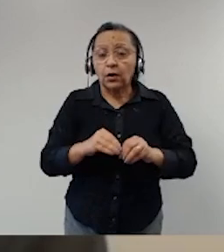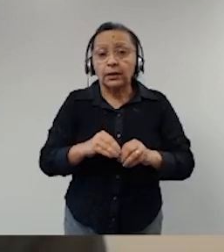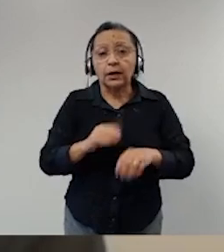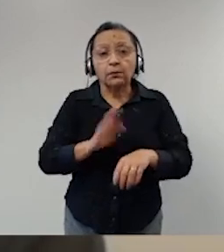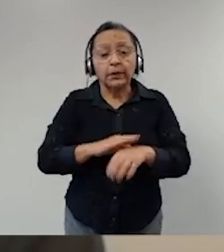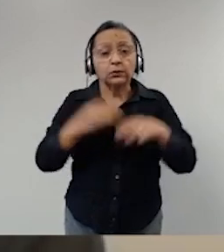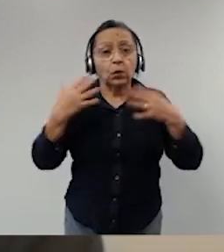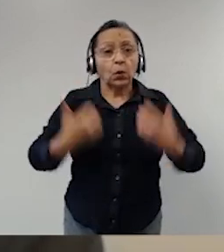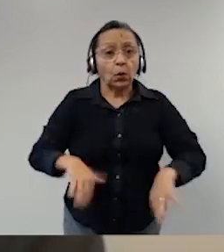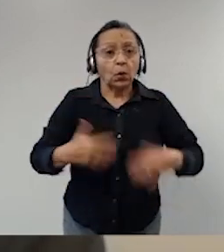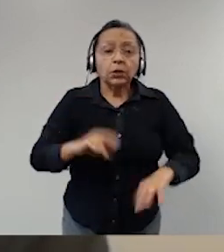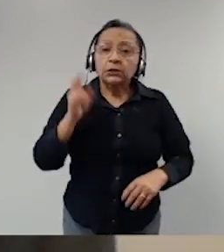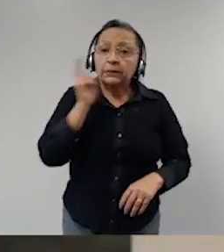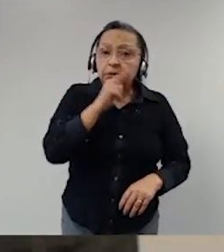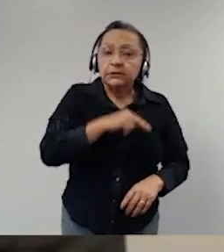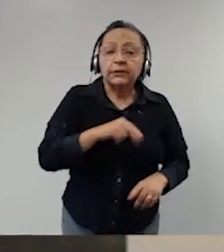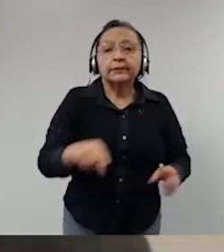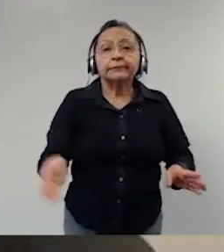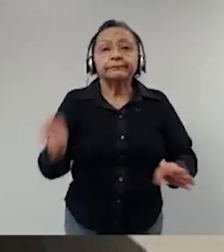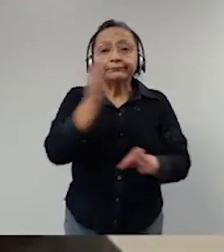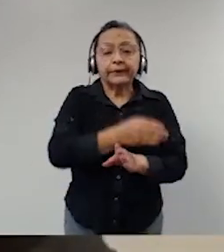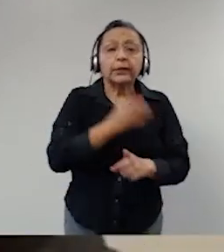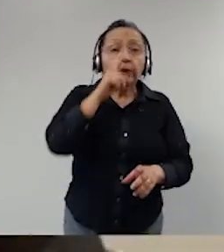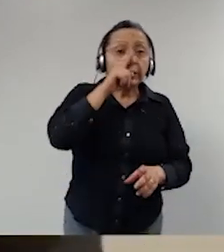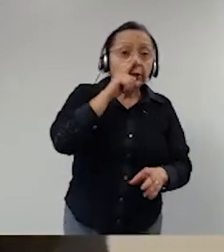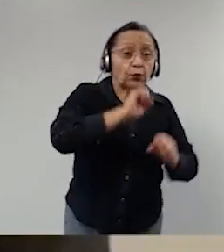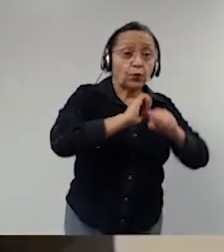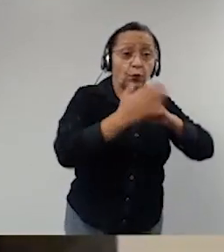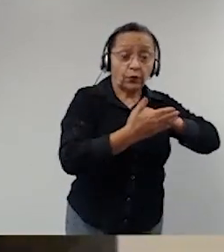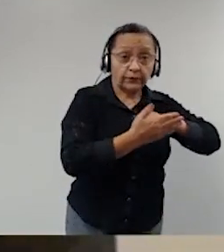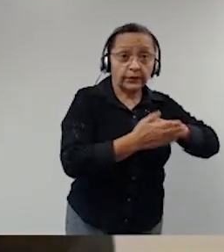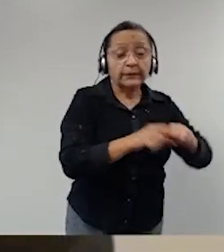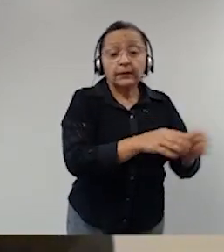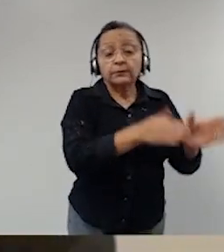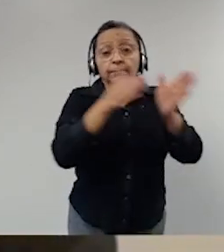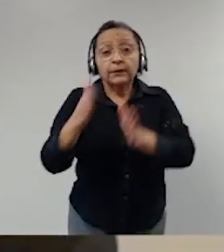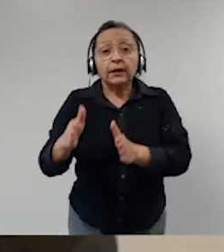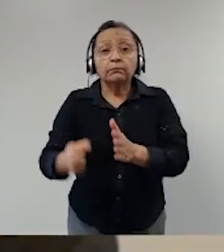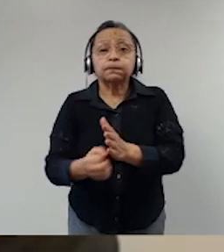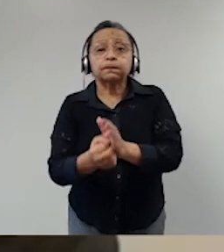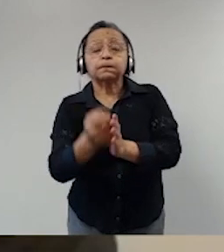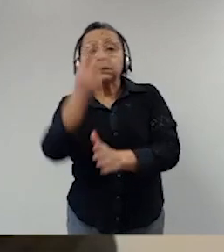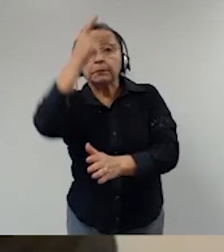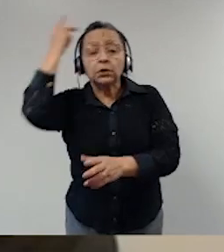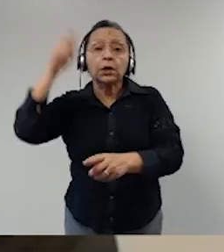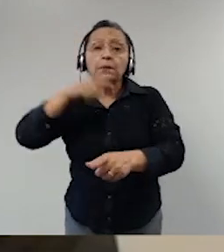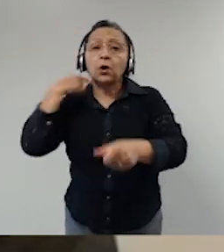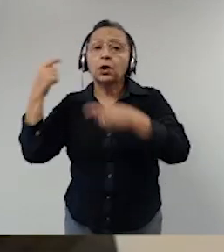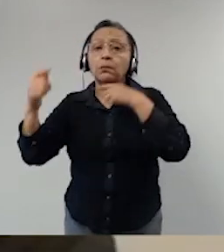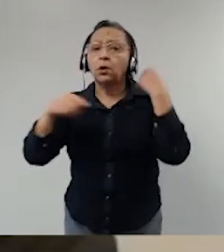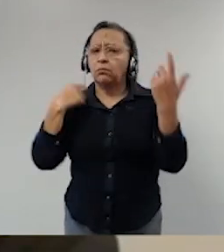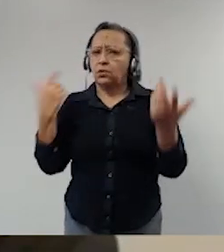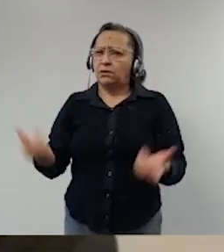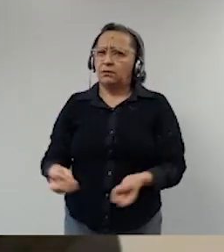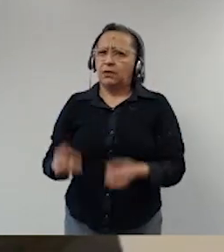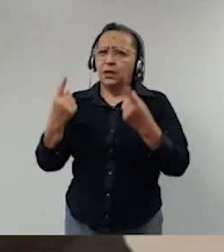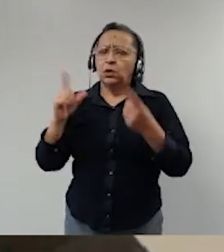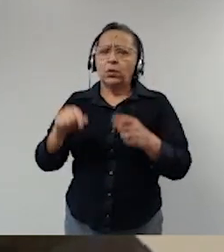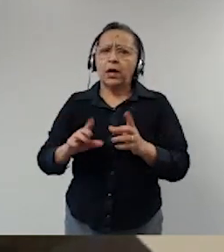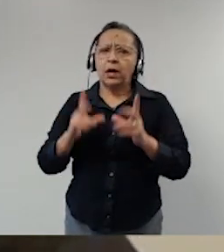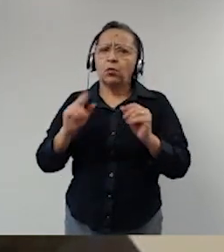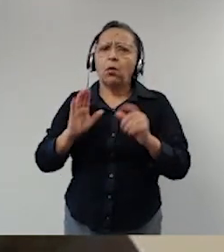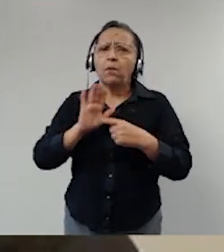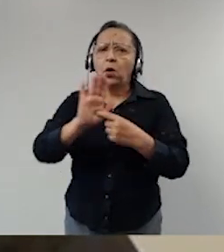um lado temos um risco grande com o Covid, por outro lado o número de pessoas que morre não é assim tão alto, tendo em atenção a taxa